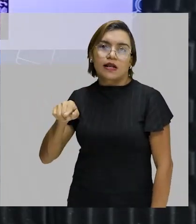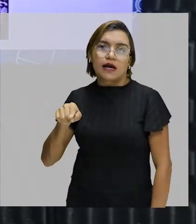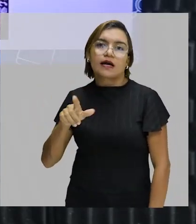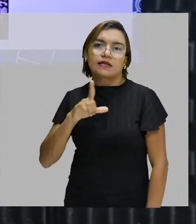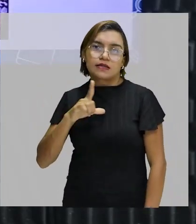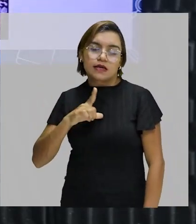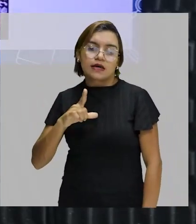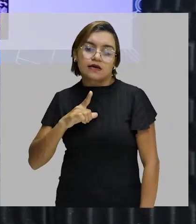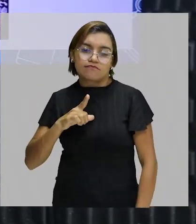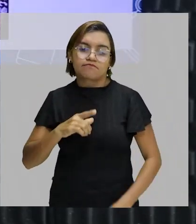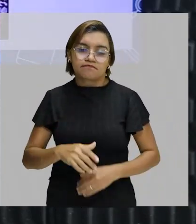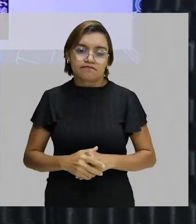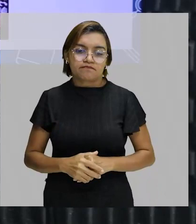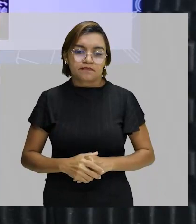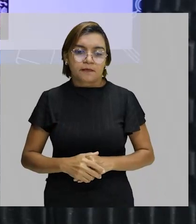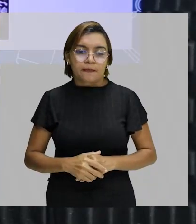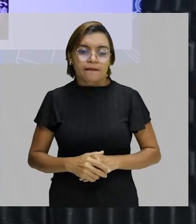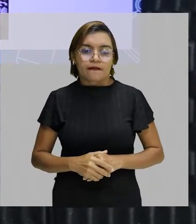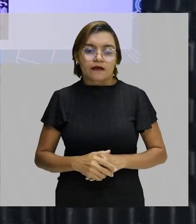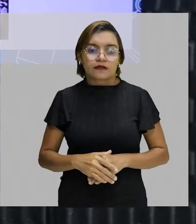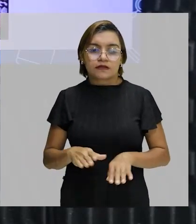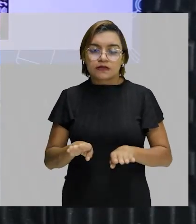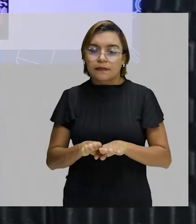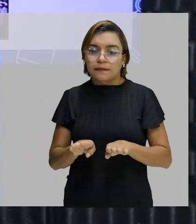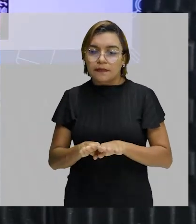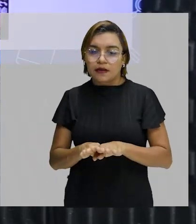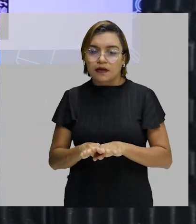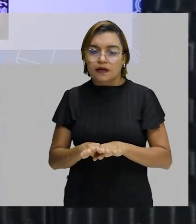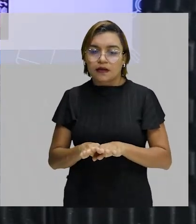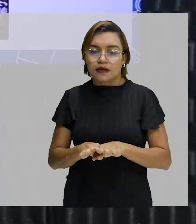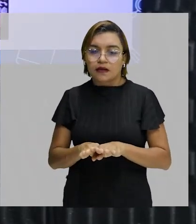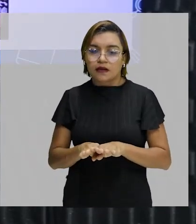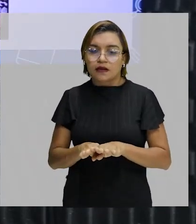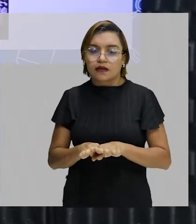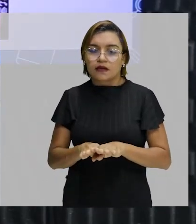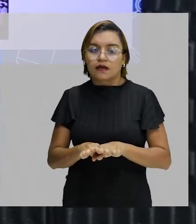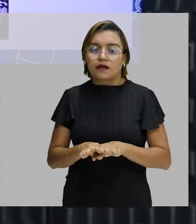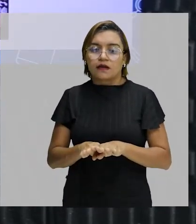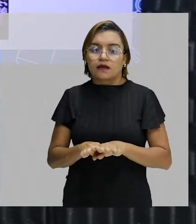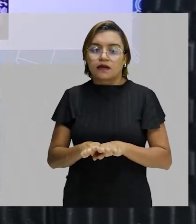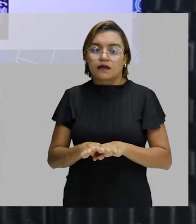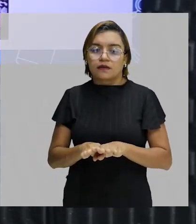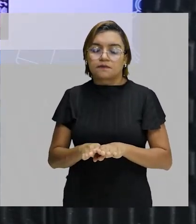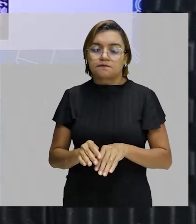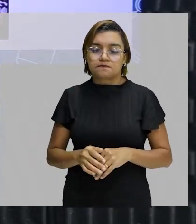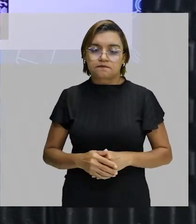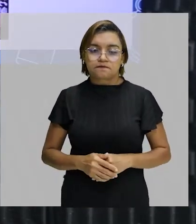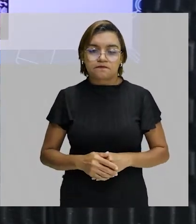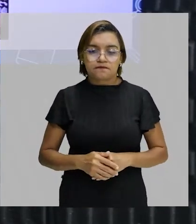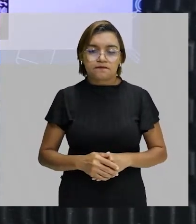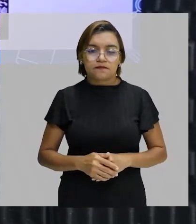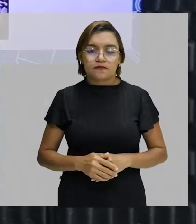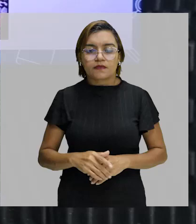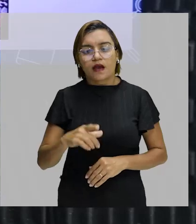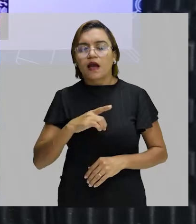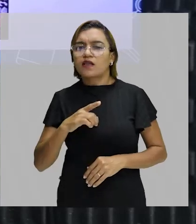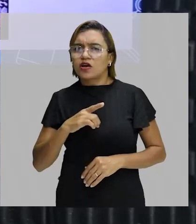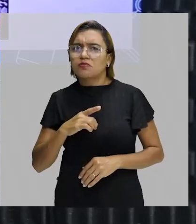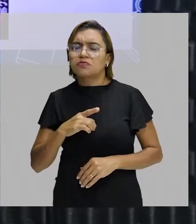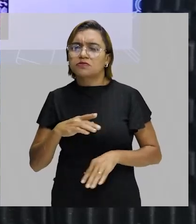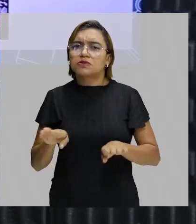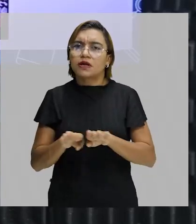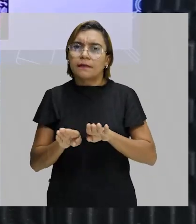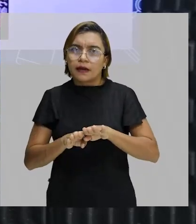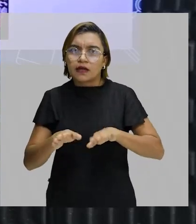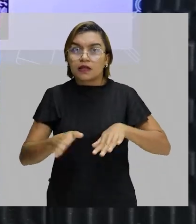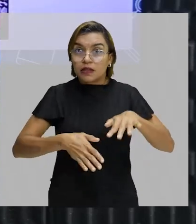como Caxambu, e na região do Vale do Paraíba, na divisa entre Rio de Janeiro e São Paulo. Professor, você não vai falar do tambor de crioula para a gente? Vou. Na